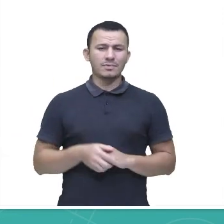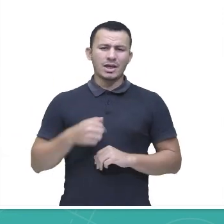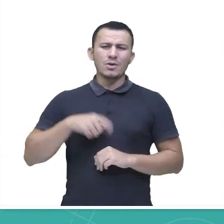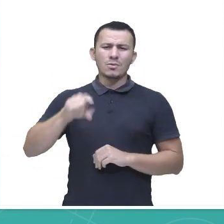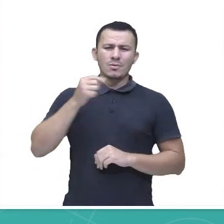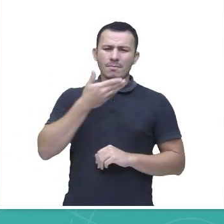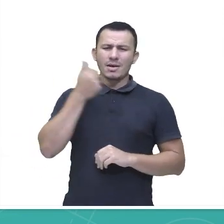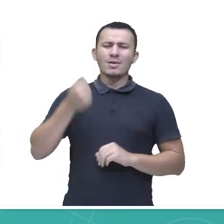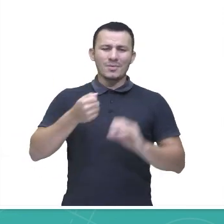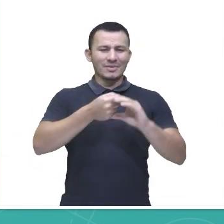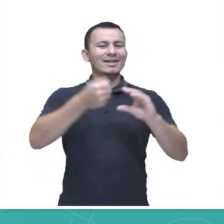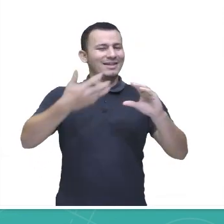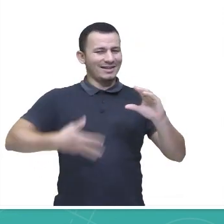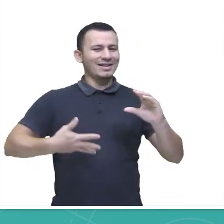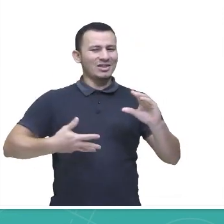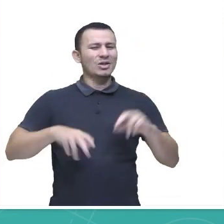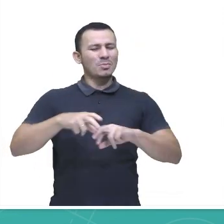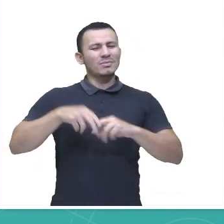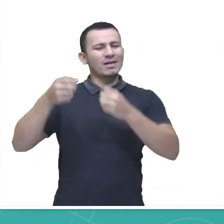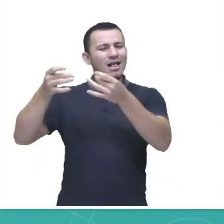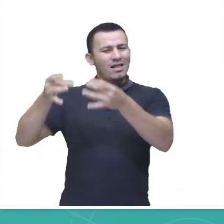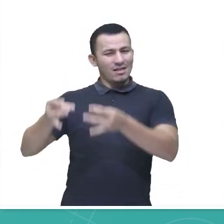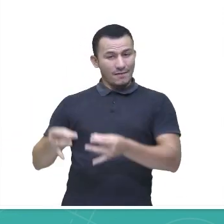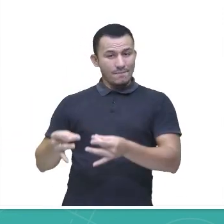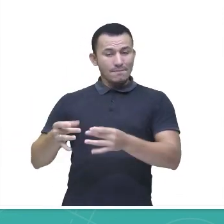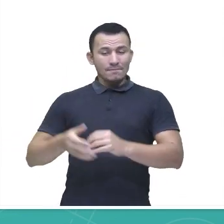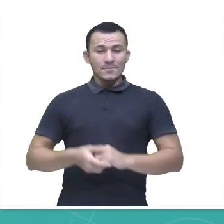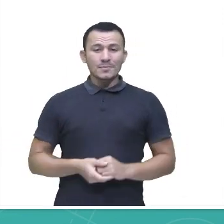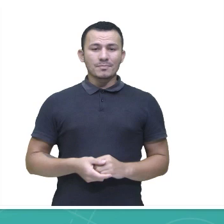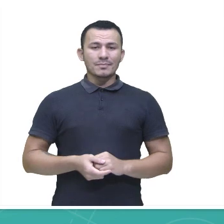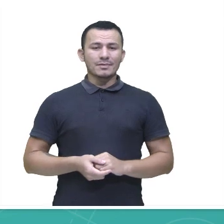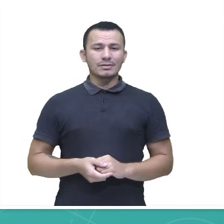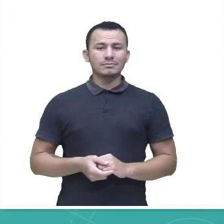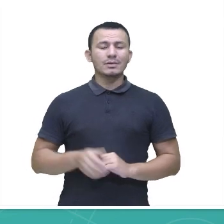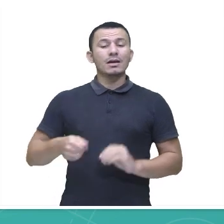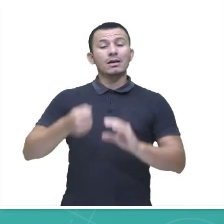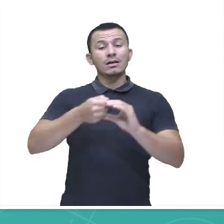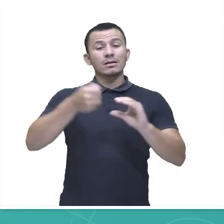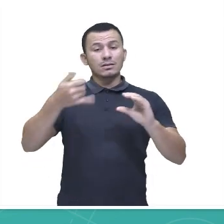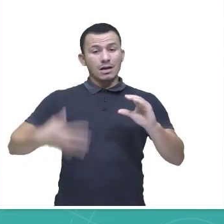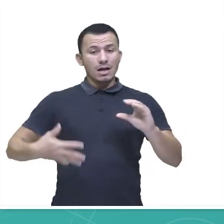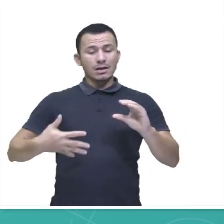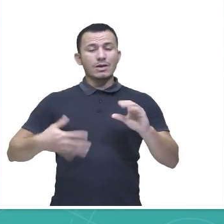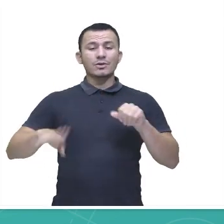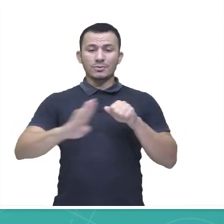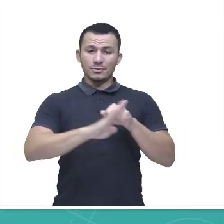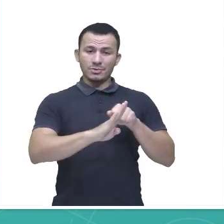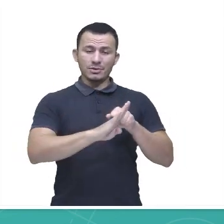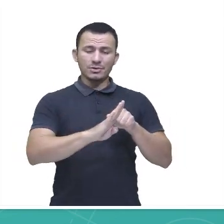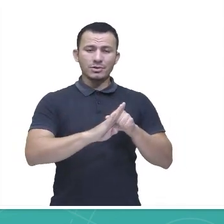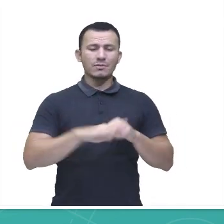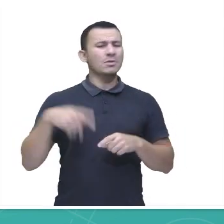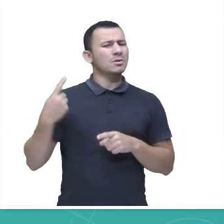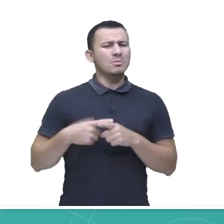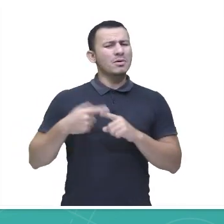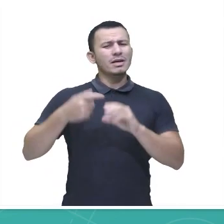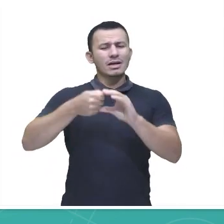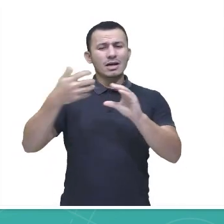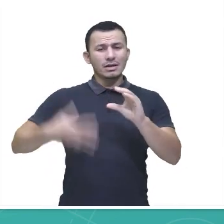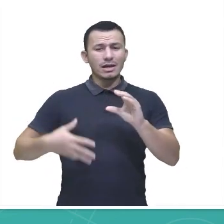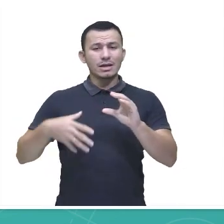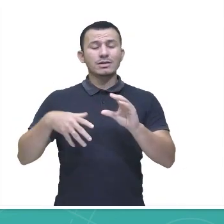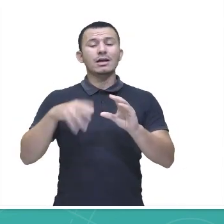esta palavra, caracteriza, né? Palavra que caracteriza o substantivo. Porque a caracterização